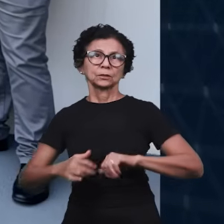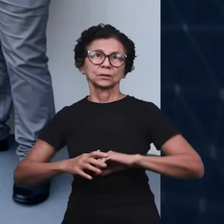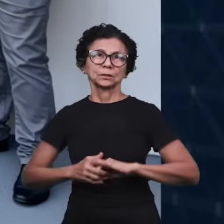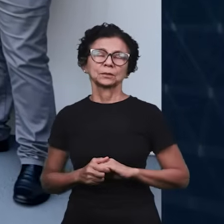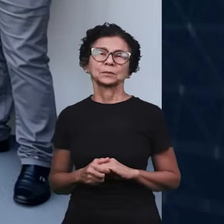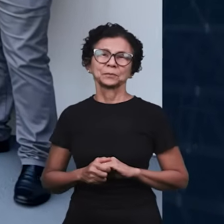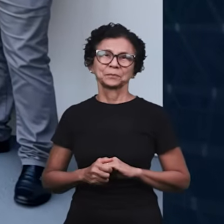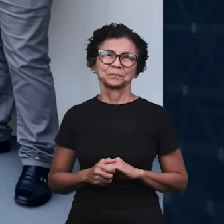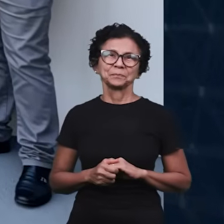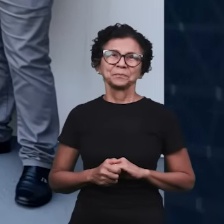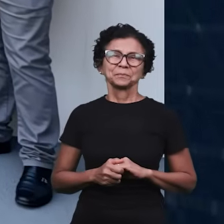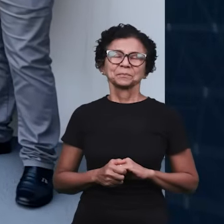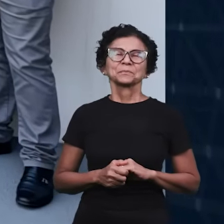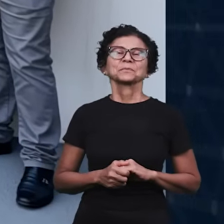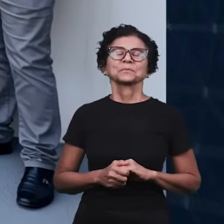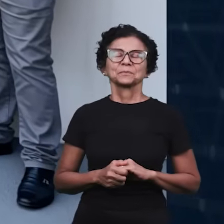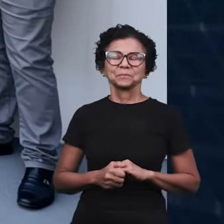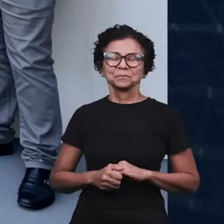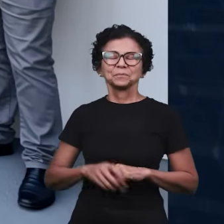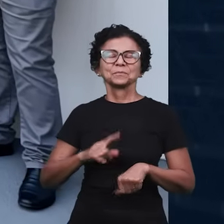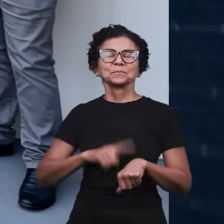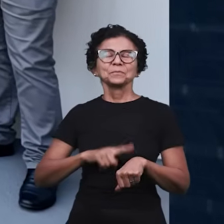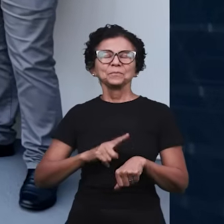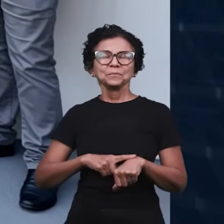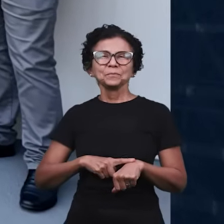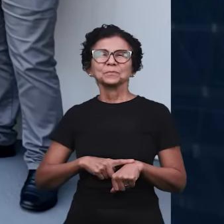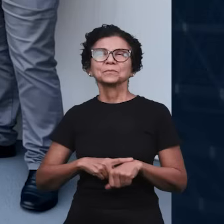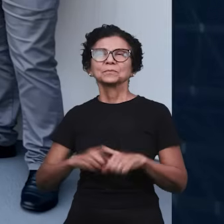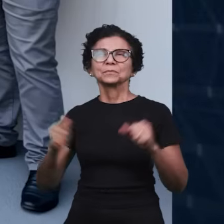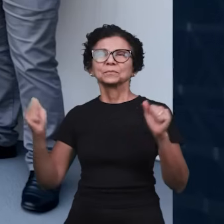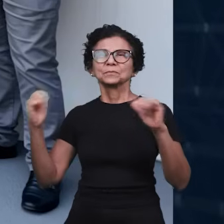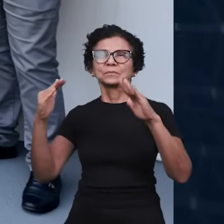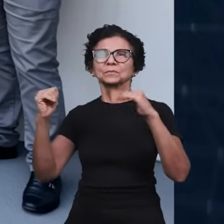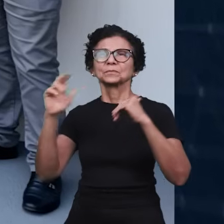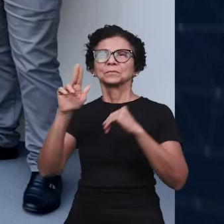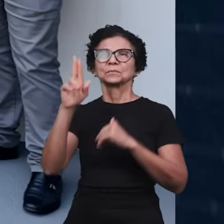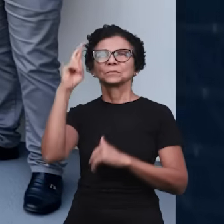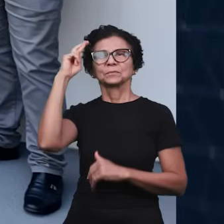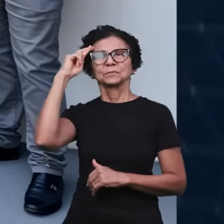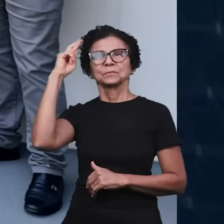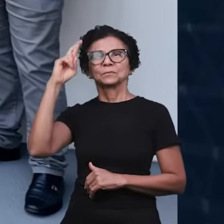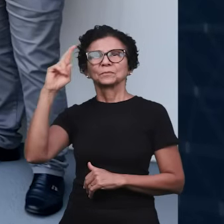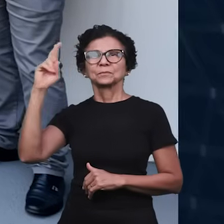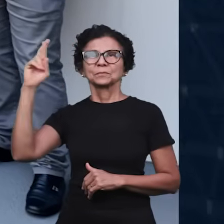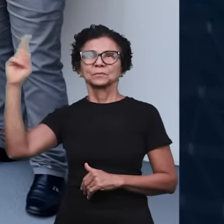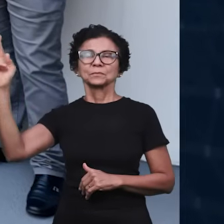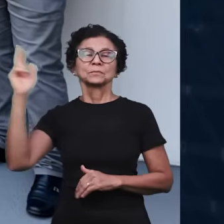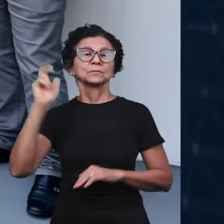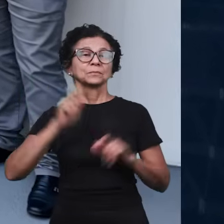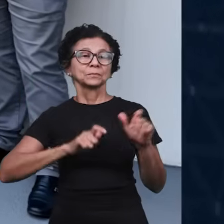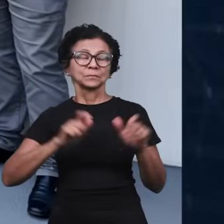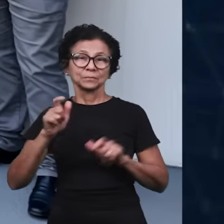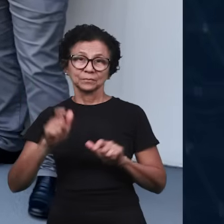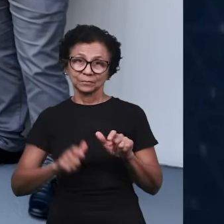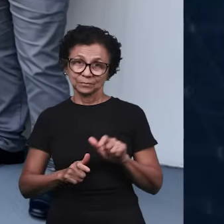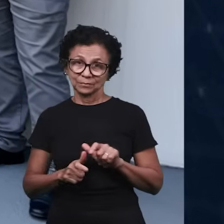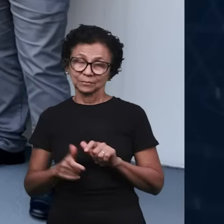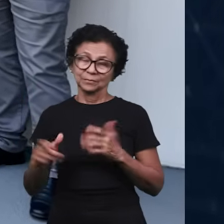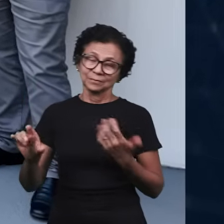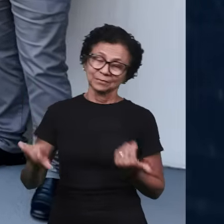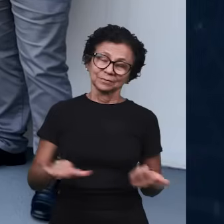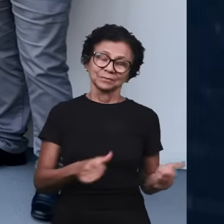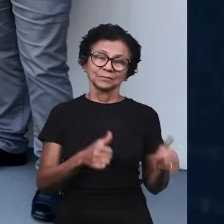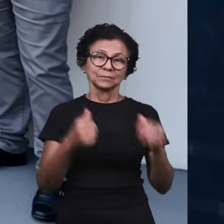na Igreja Cristã Maranata de Castelo 2. Foi um momento de glorificação ao Senhor em que irmãos desceram as